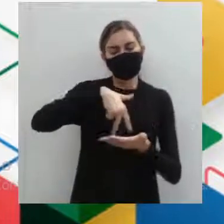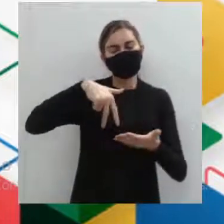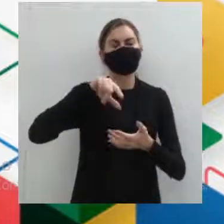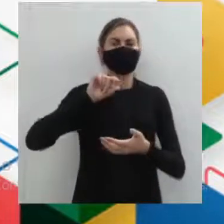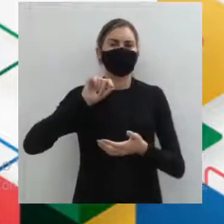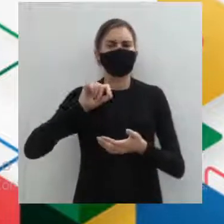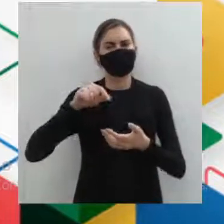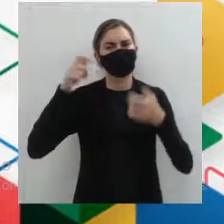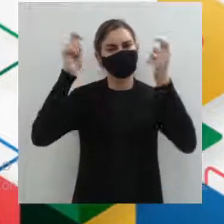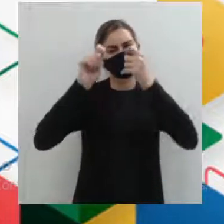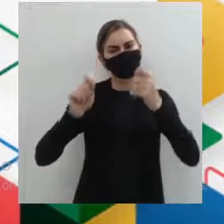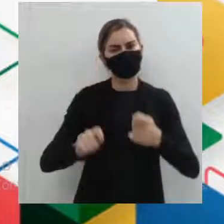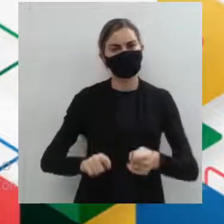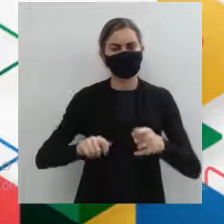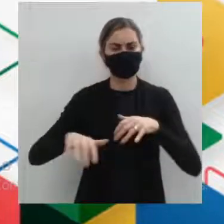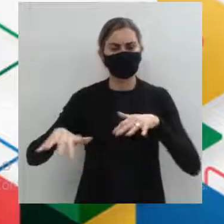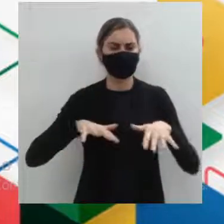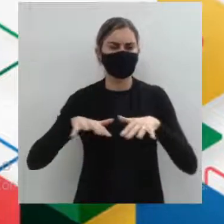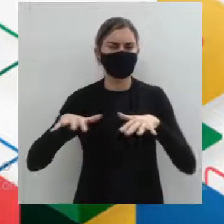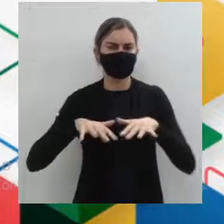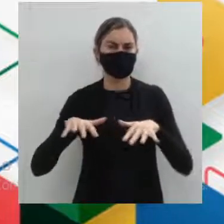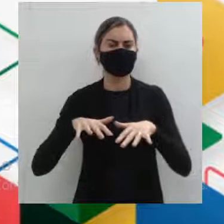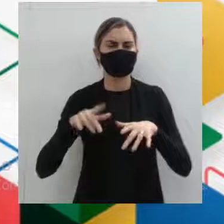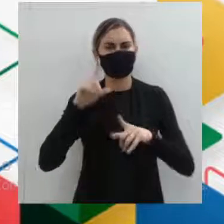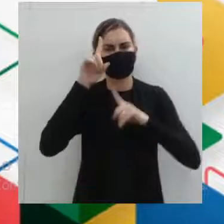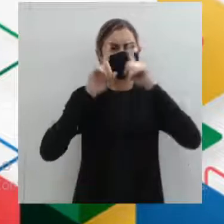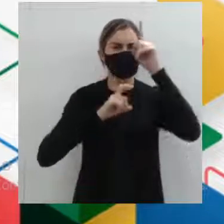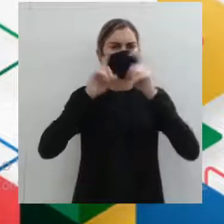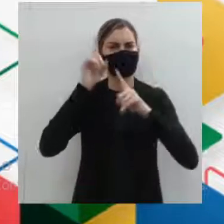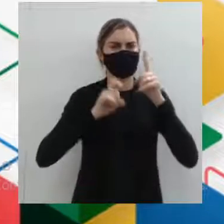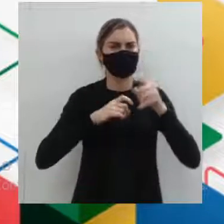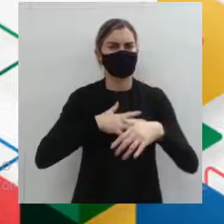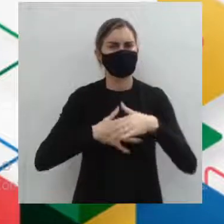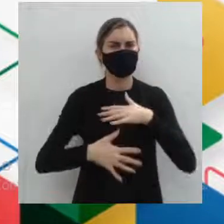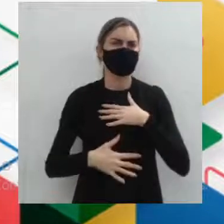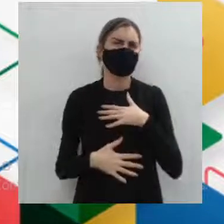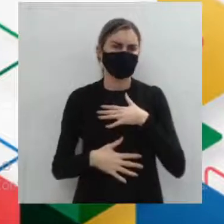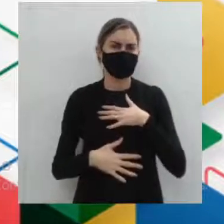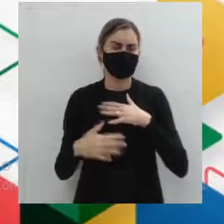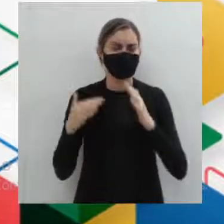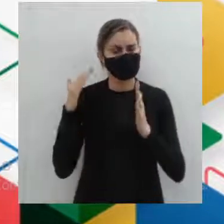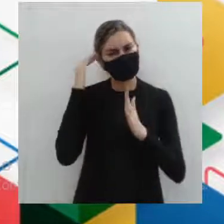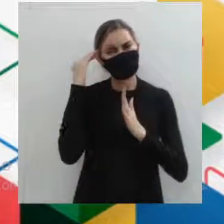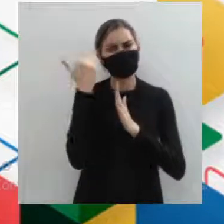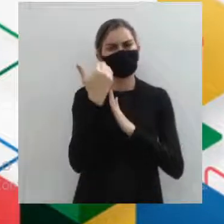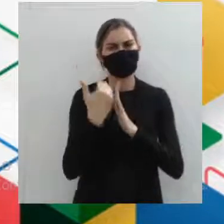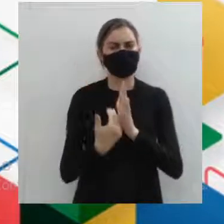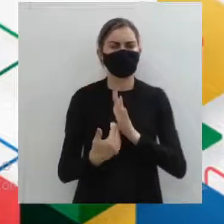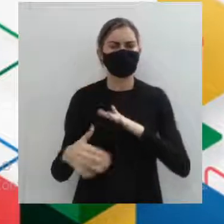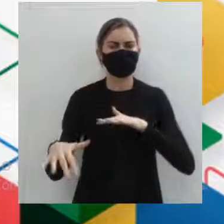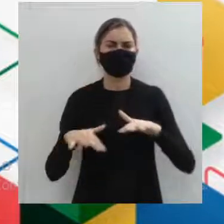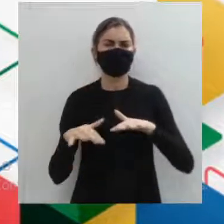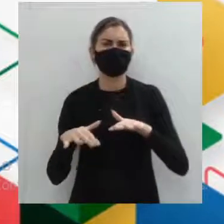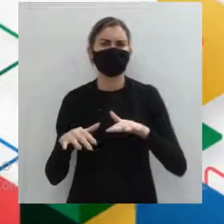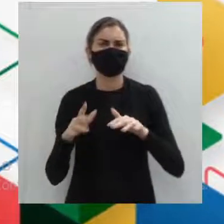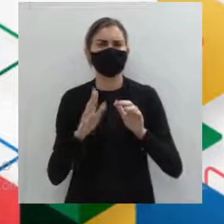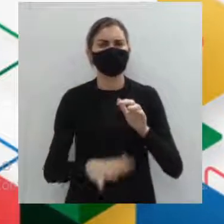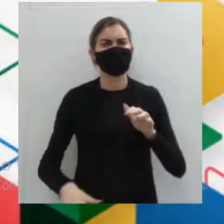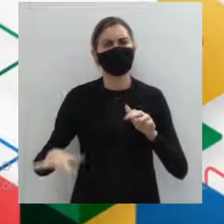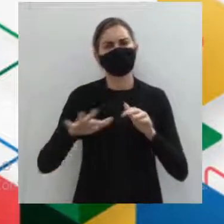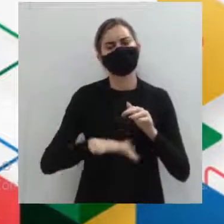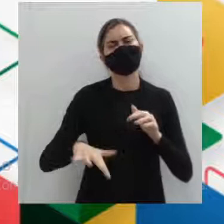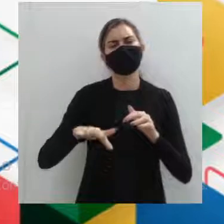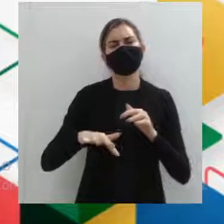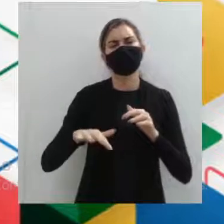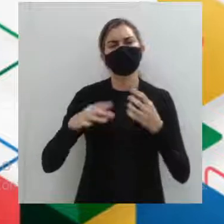É a arte de movimentar expressivamente o corpo, seguindo movimentos ritmados, em geral o som